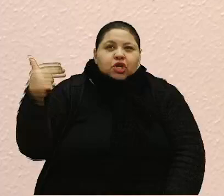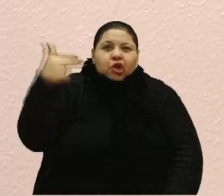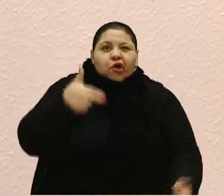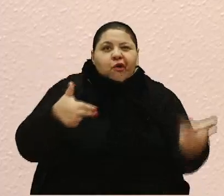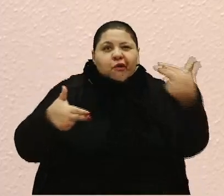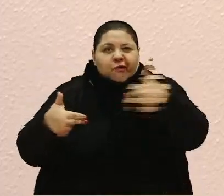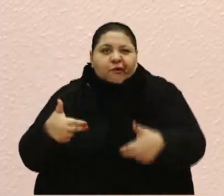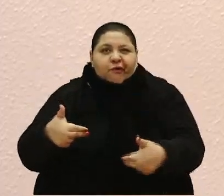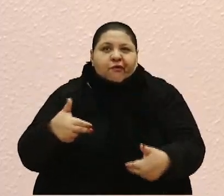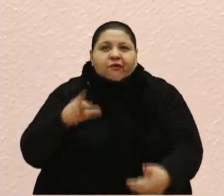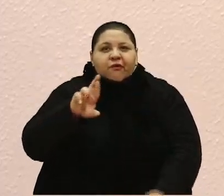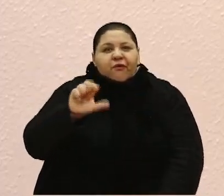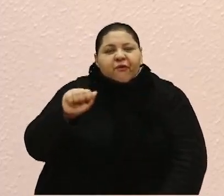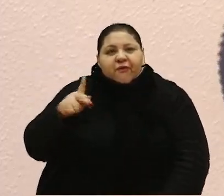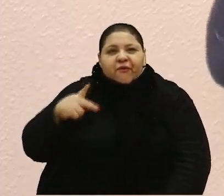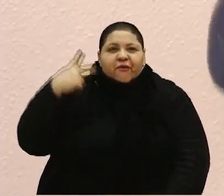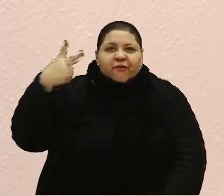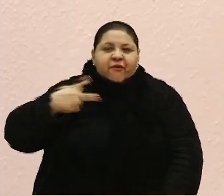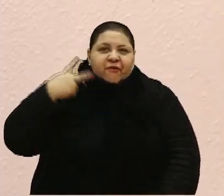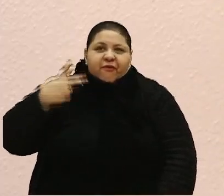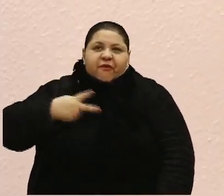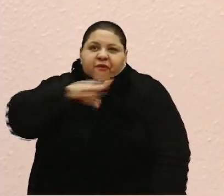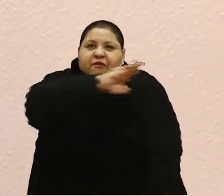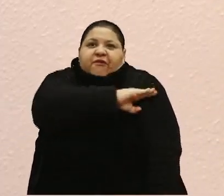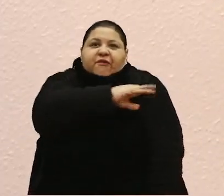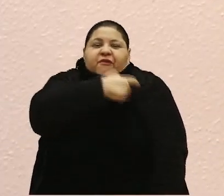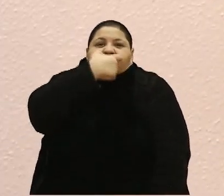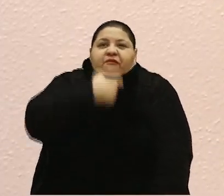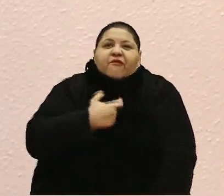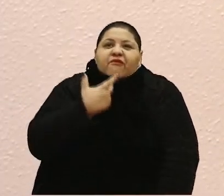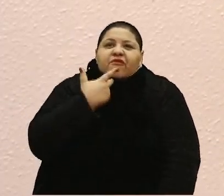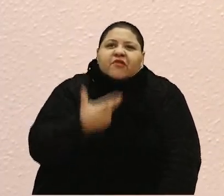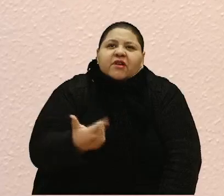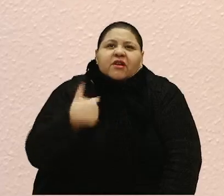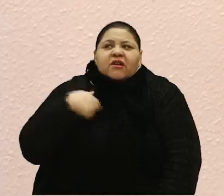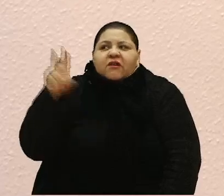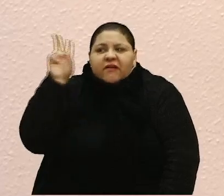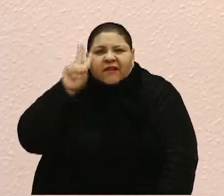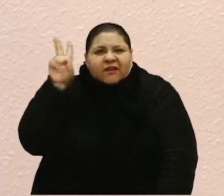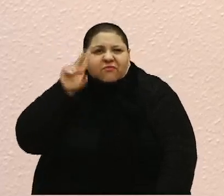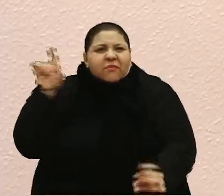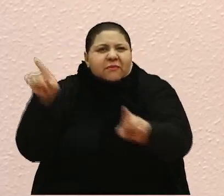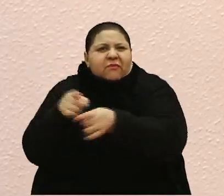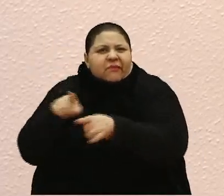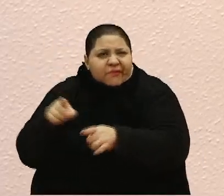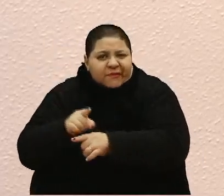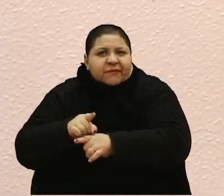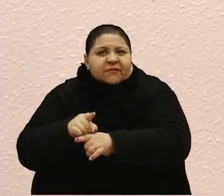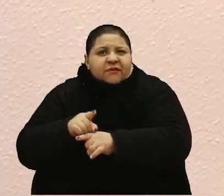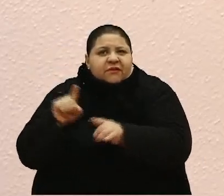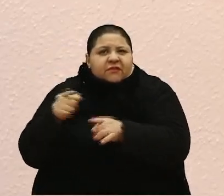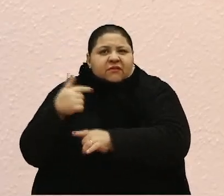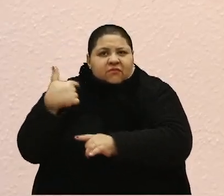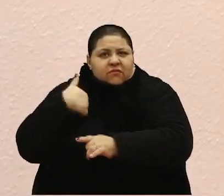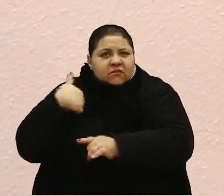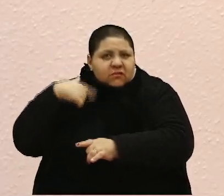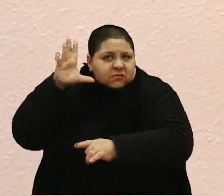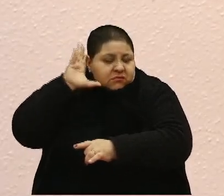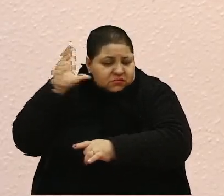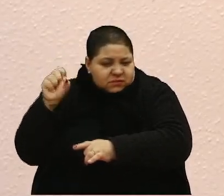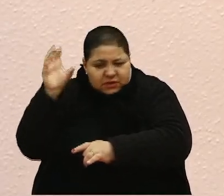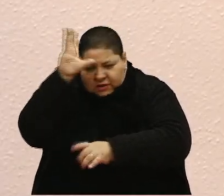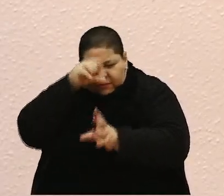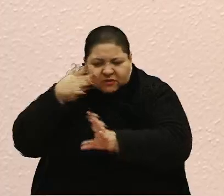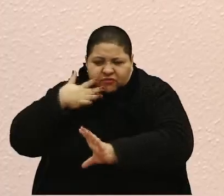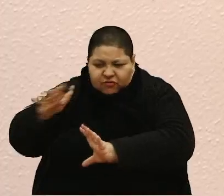e os vereadores Ramon e Cristiano Becker aí falando, e eu lembrei de uma música, que é uma música que eu aprendi a escutar